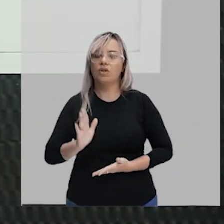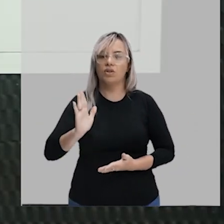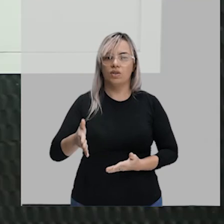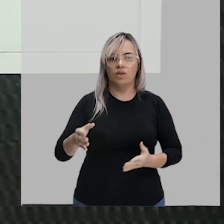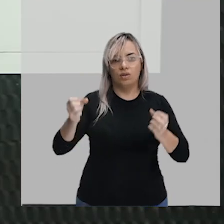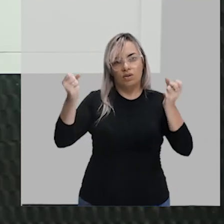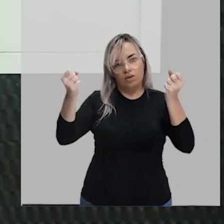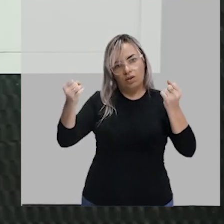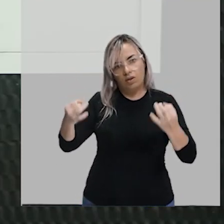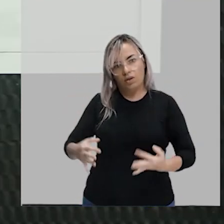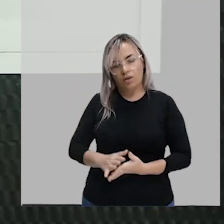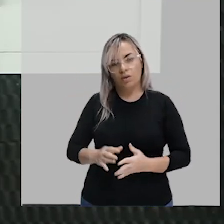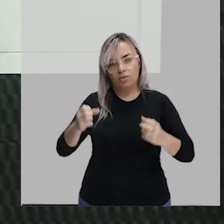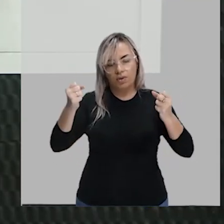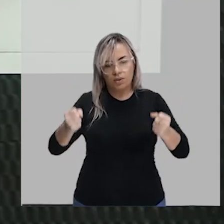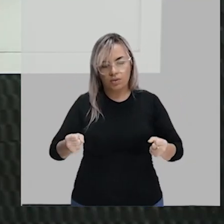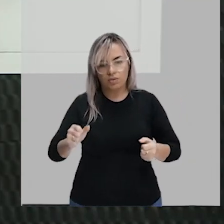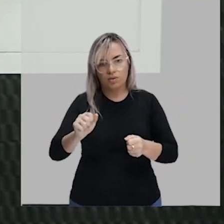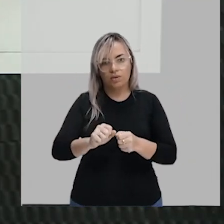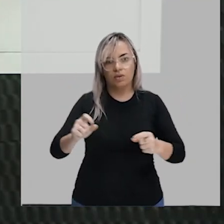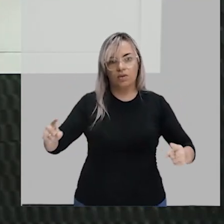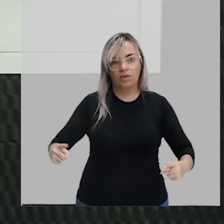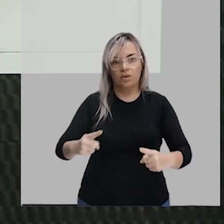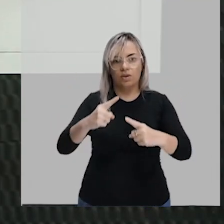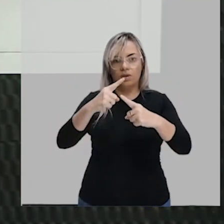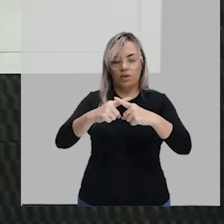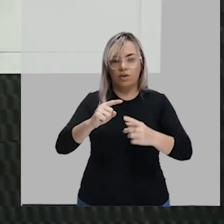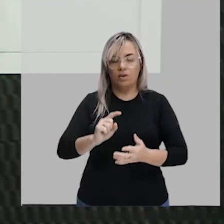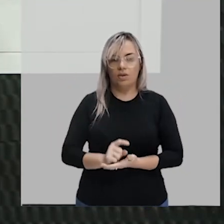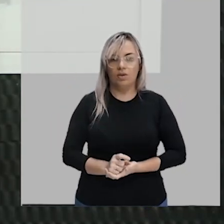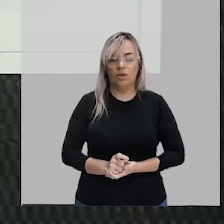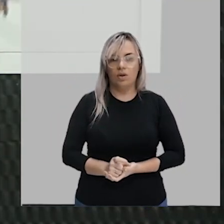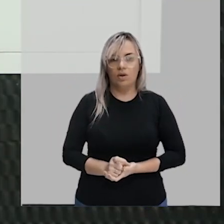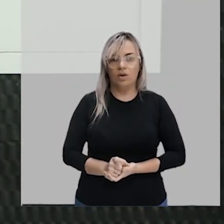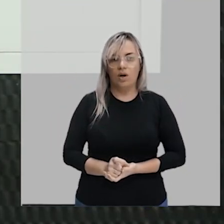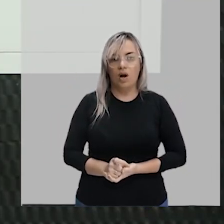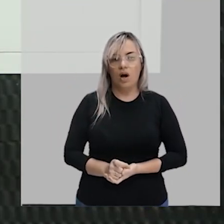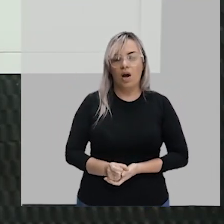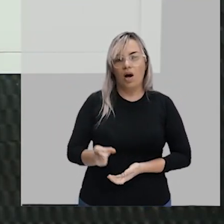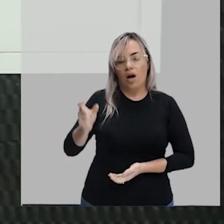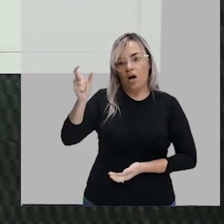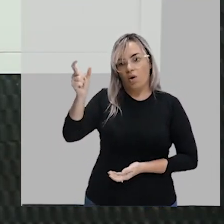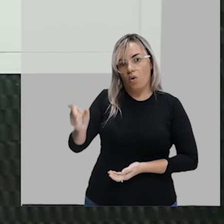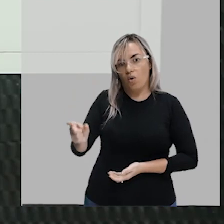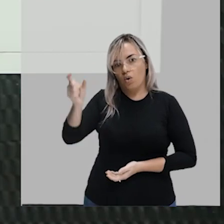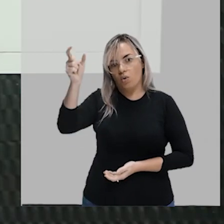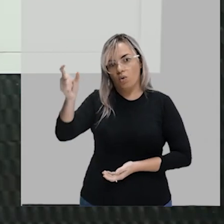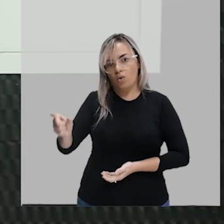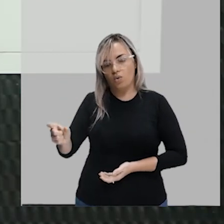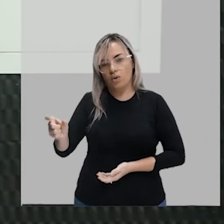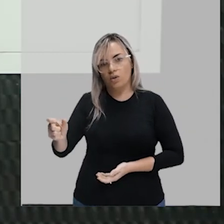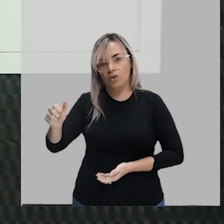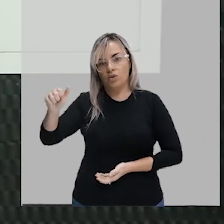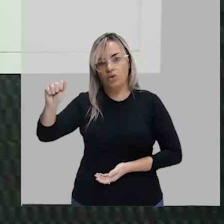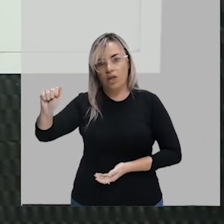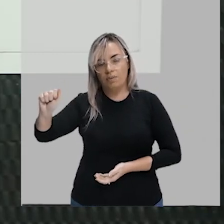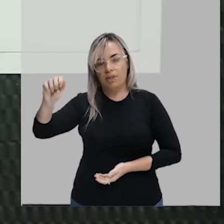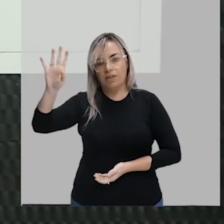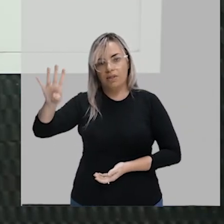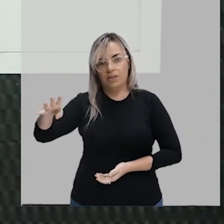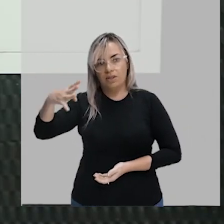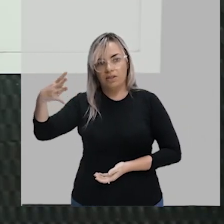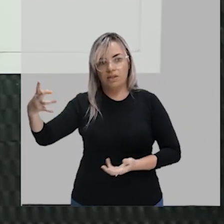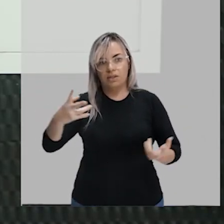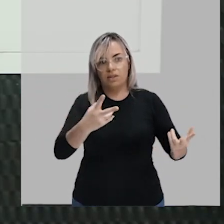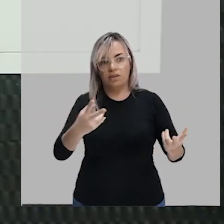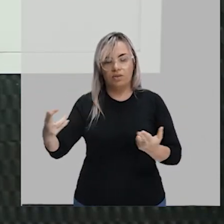A condição é coluna de A igual a linha de B. Agora, a matriz que você